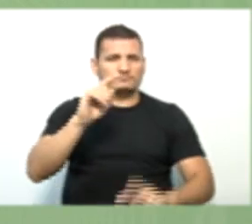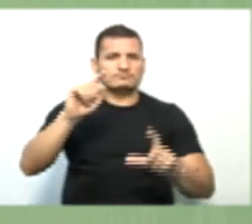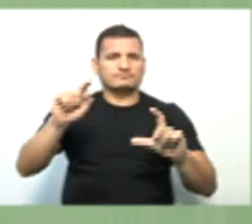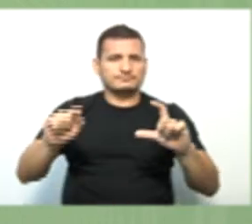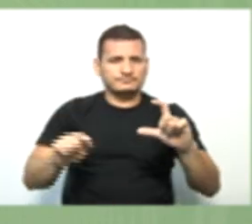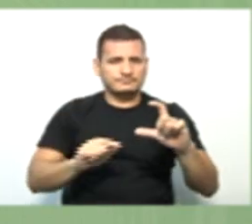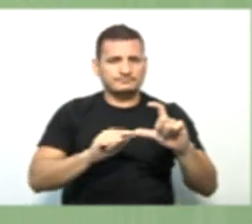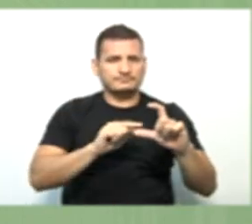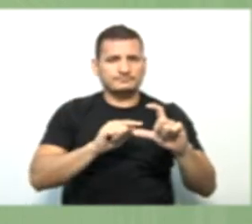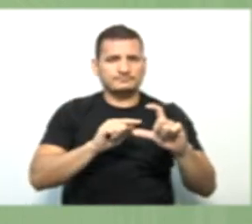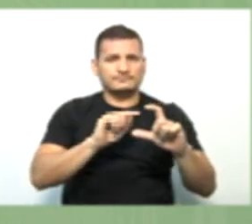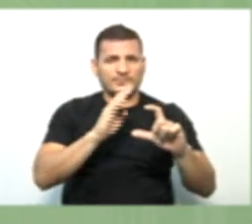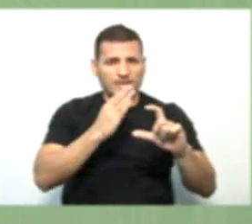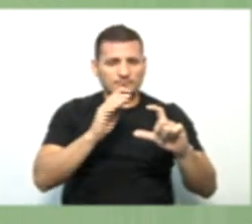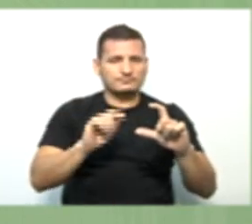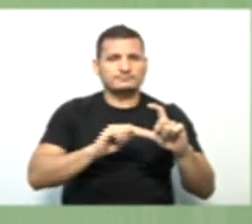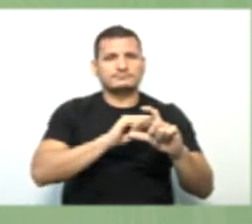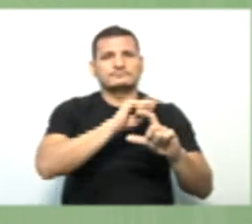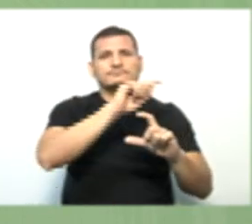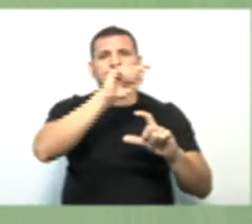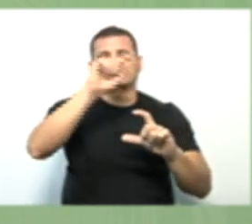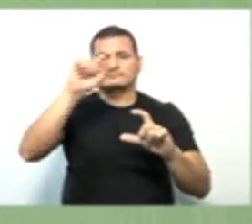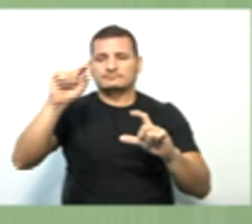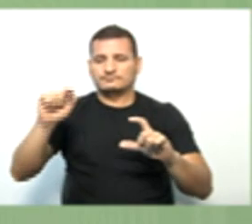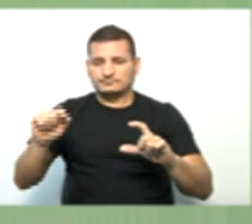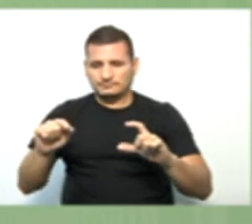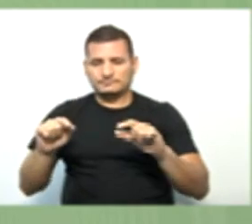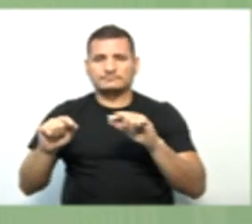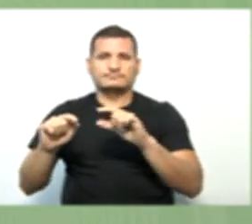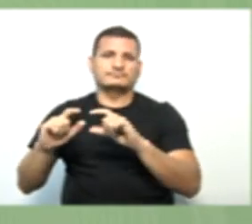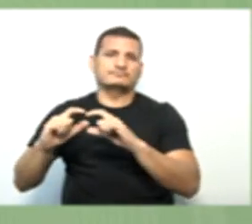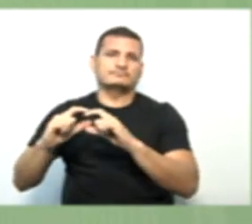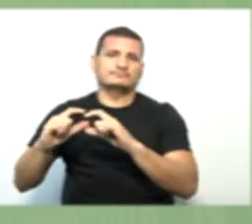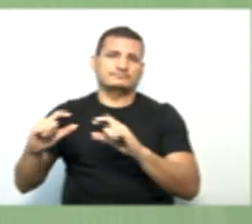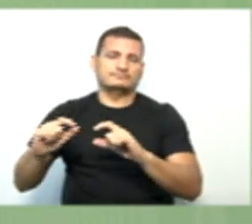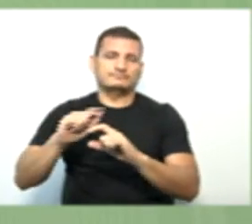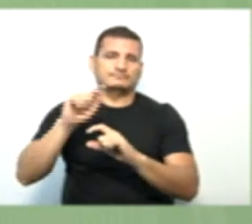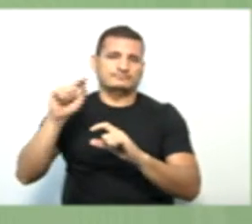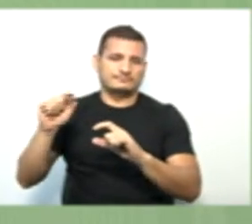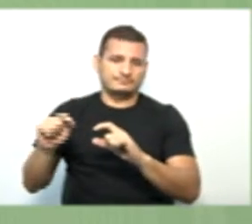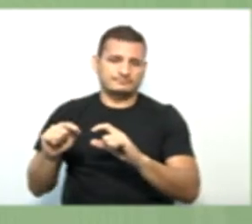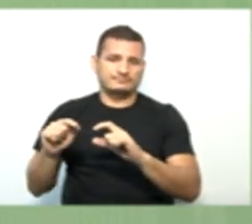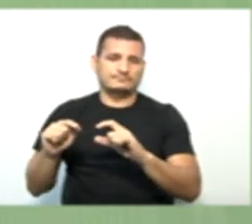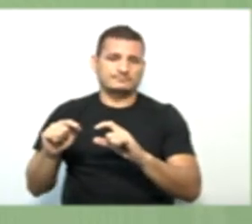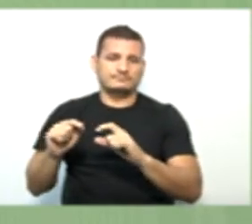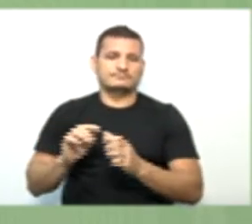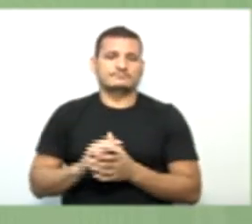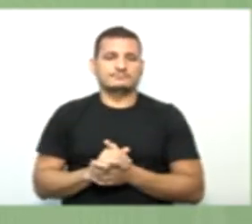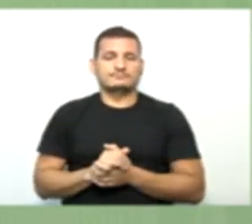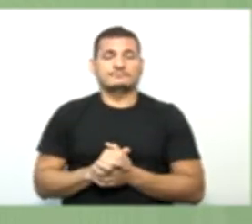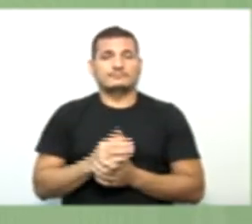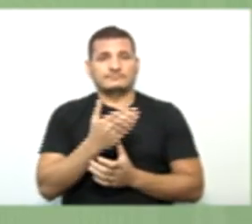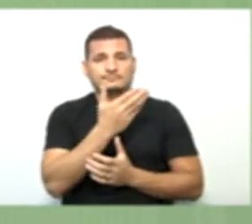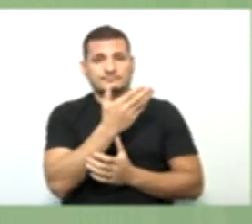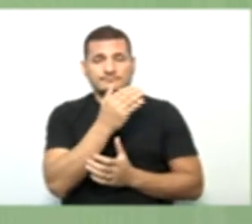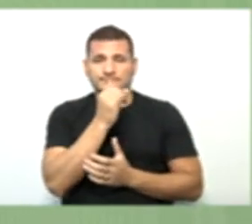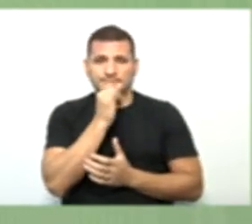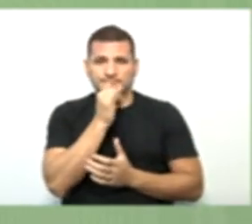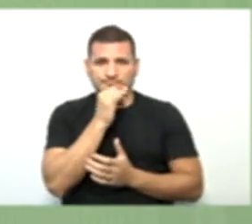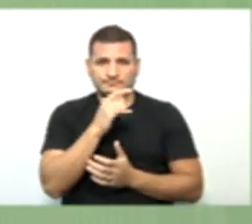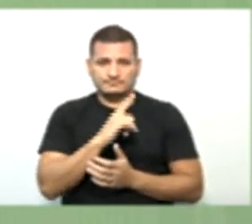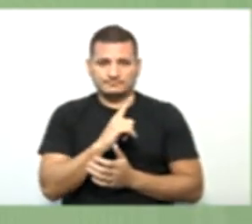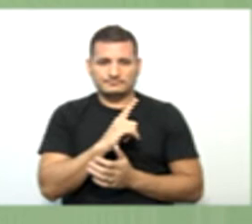passar a executar o comando que está na sequência do while. Aí nós temos um